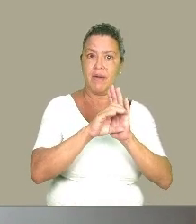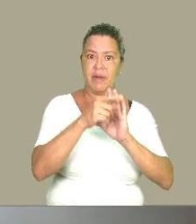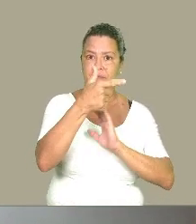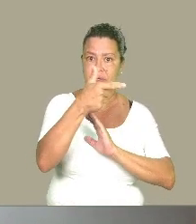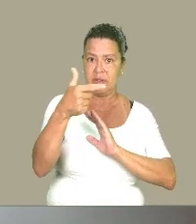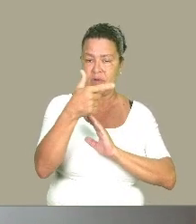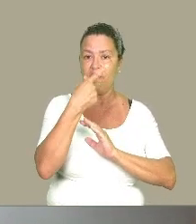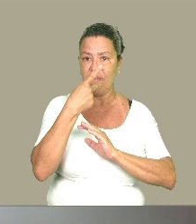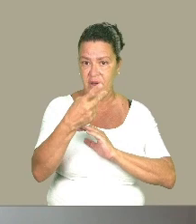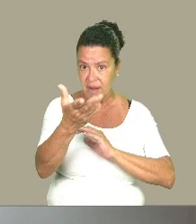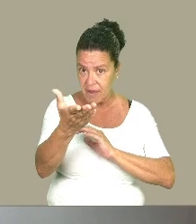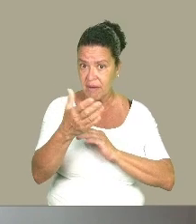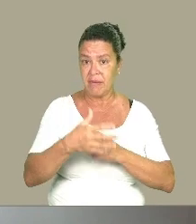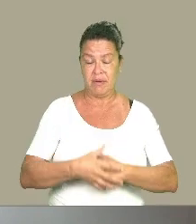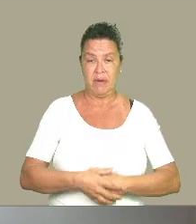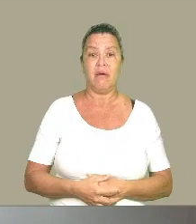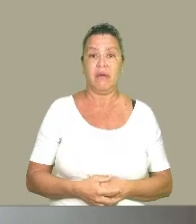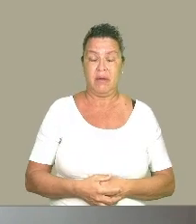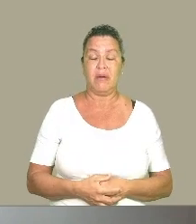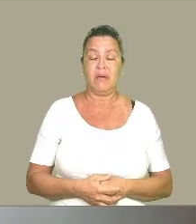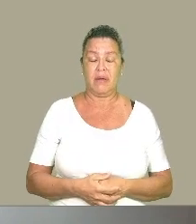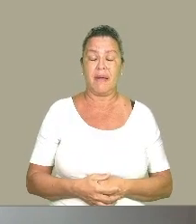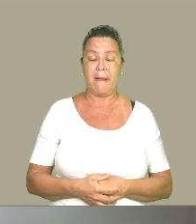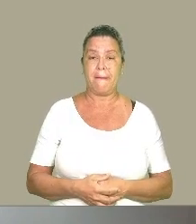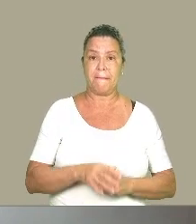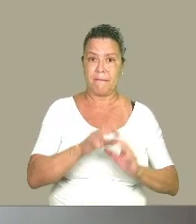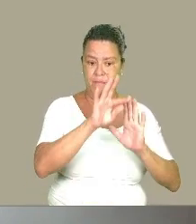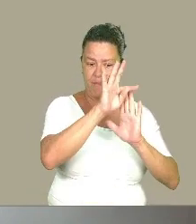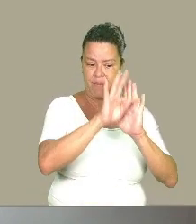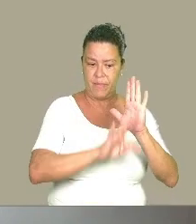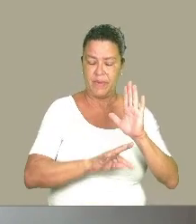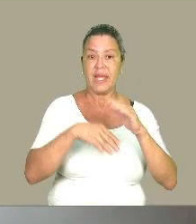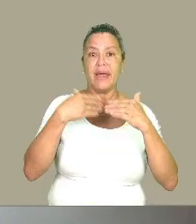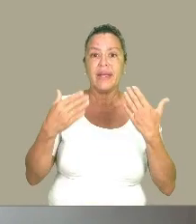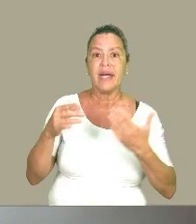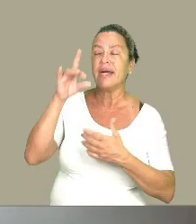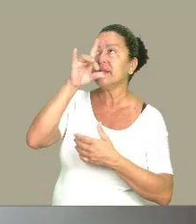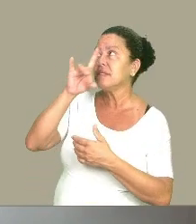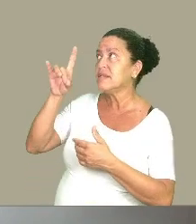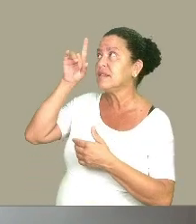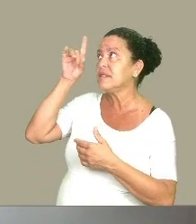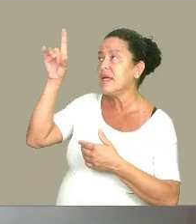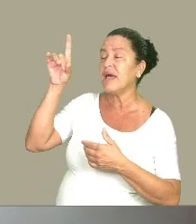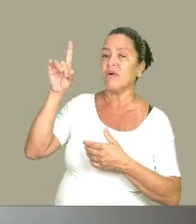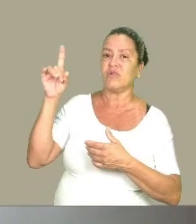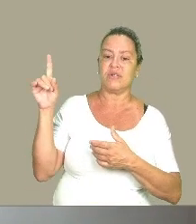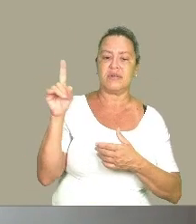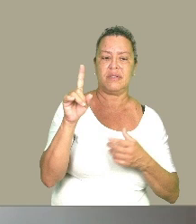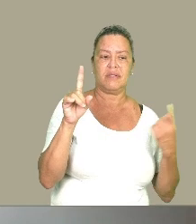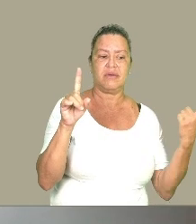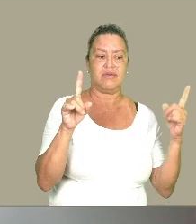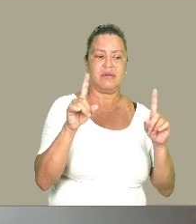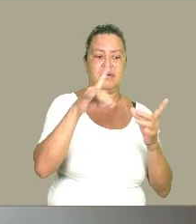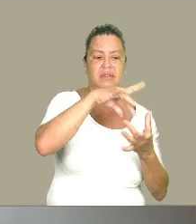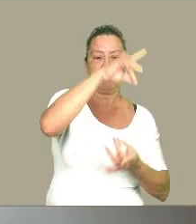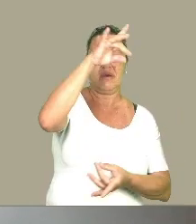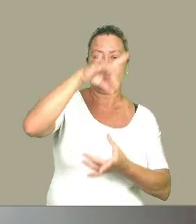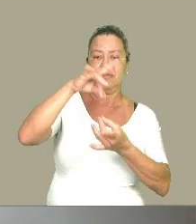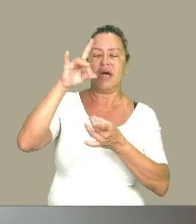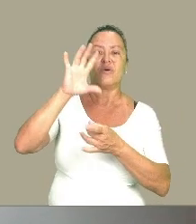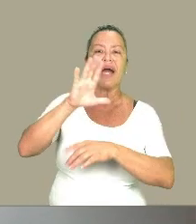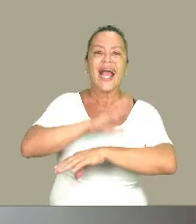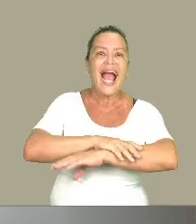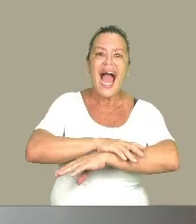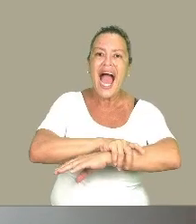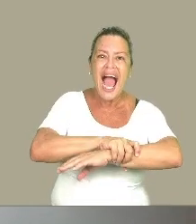22, traz o seguinte texto: quis Deus que os seres se unissem, não só pelos laços da carne,